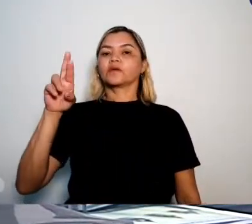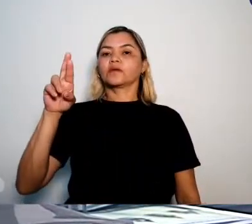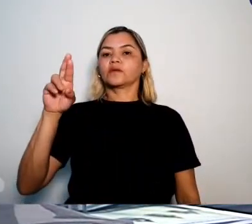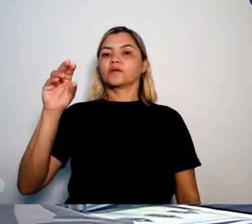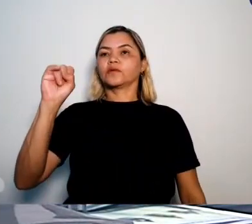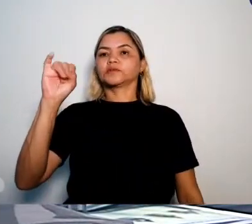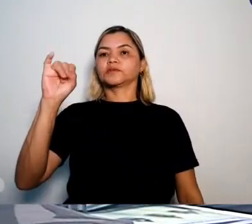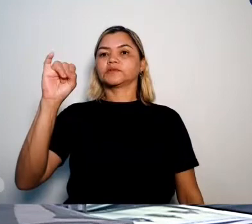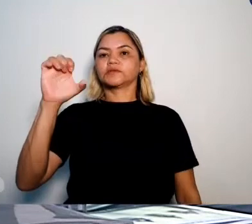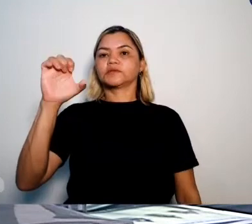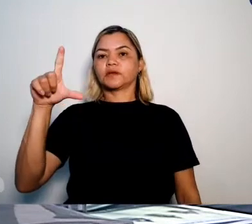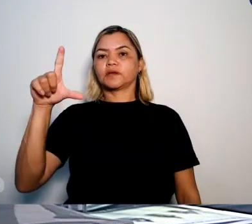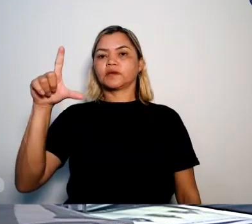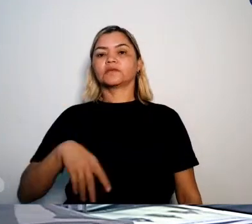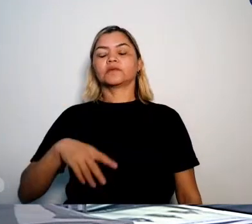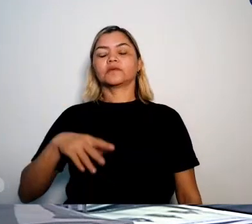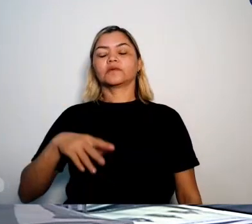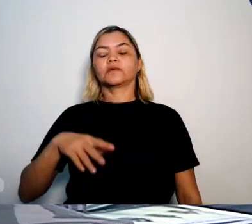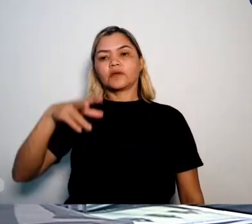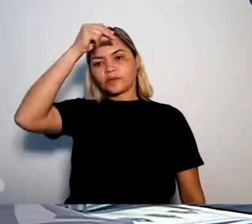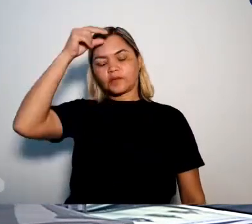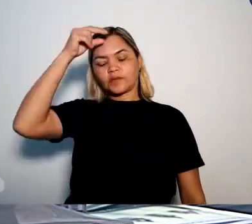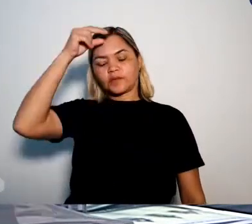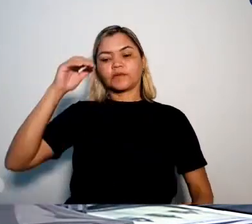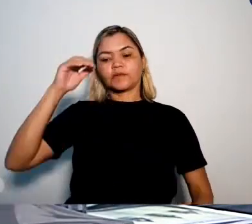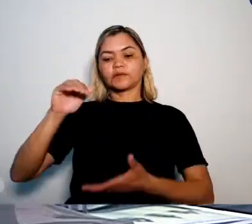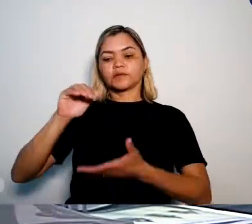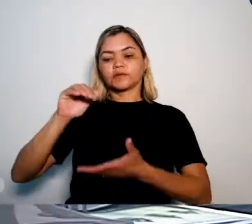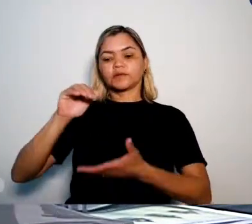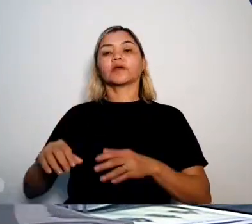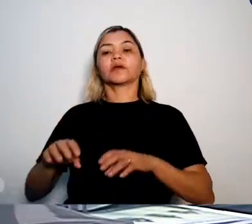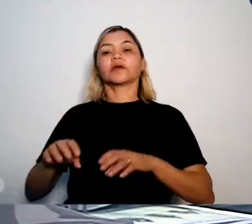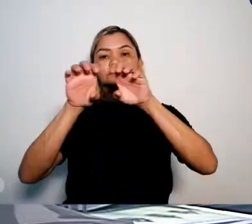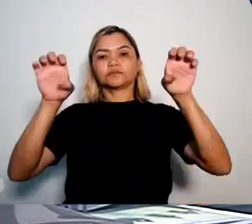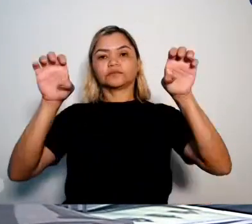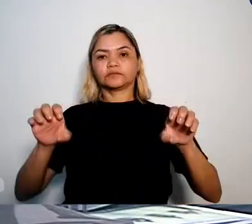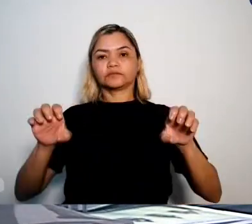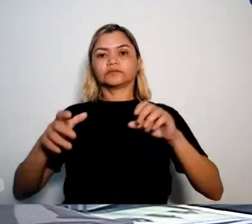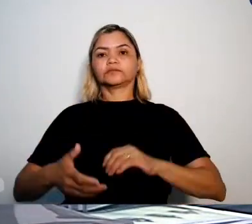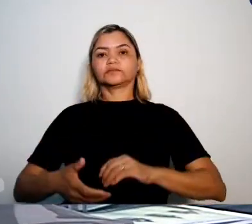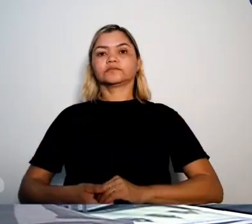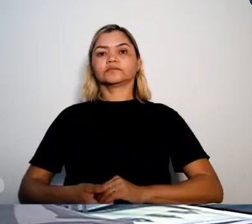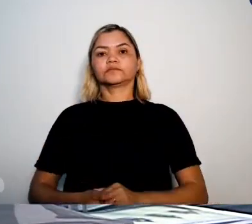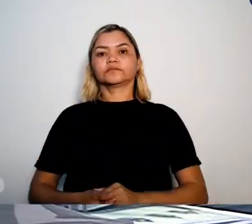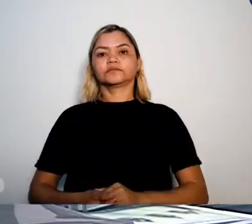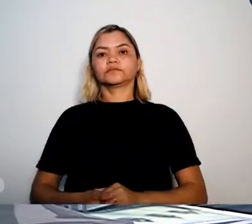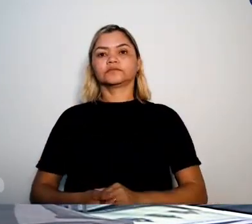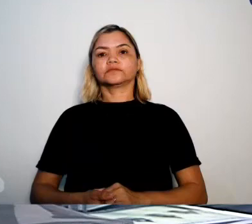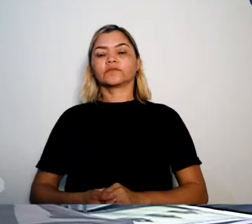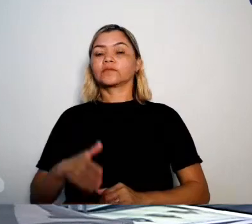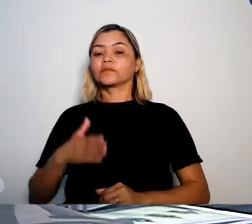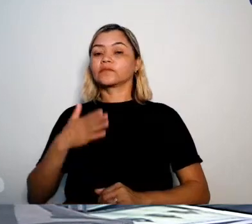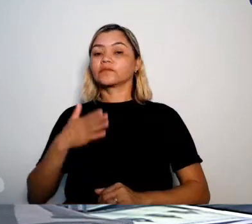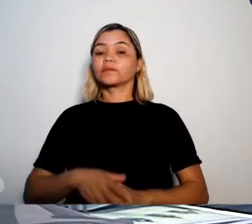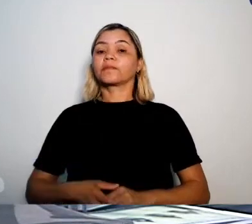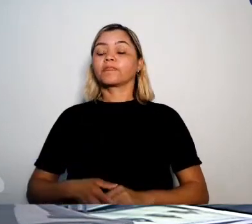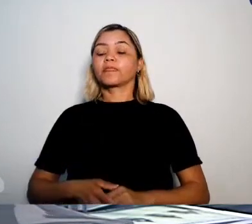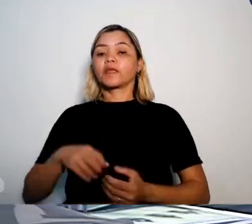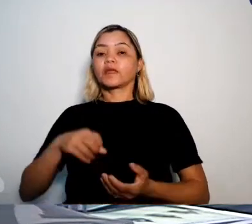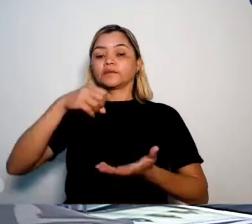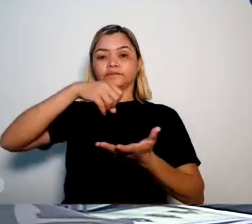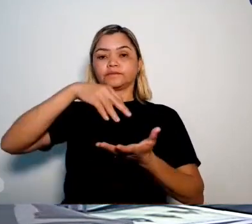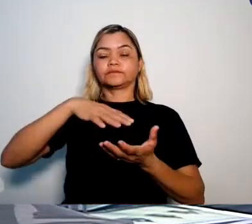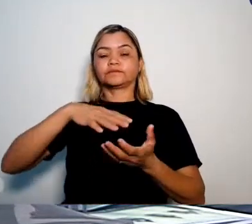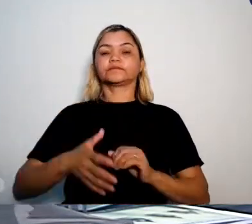e secretário municipal de infraestrutura, solicitando encaminhar cópias de inteiro